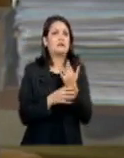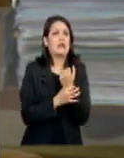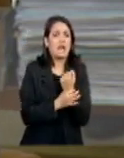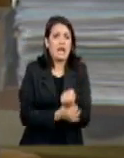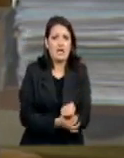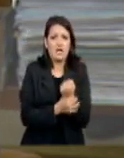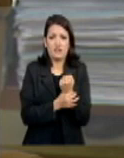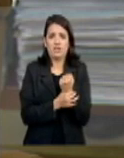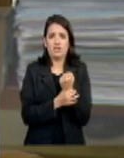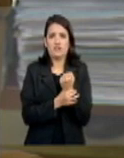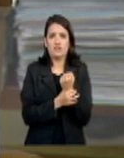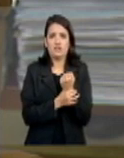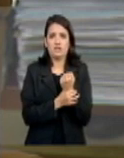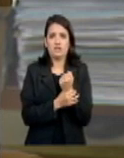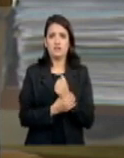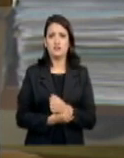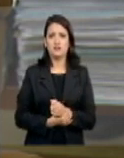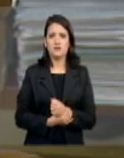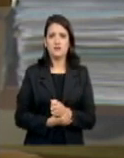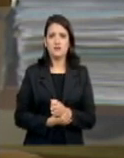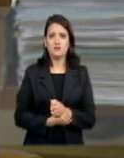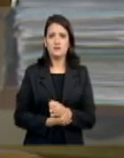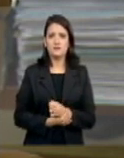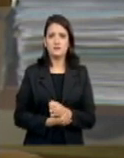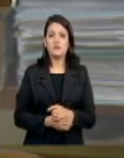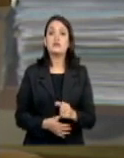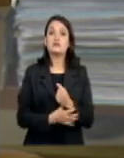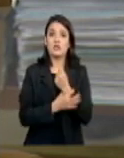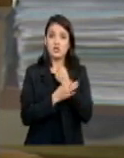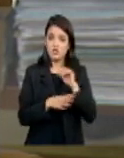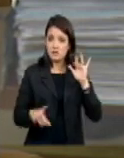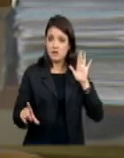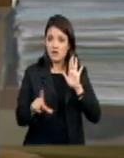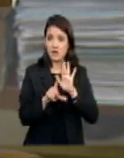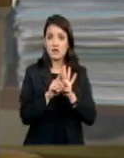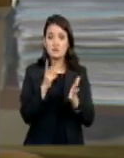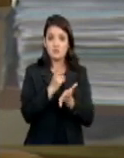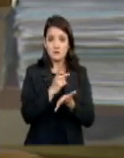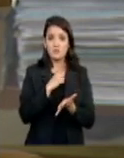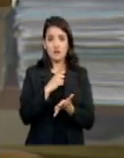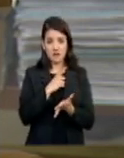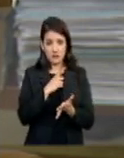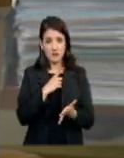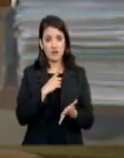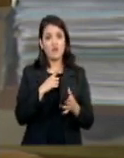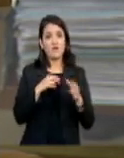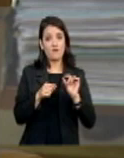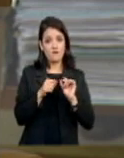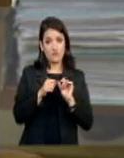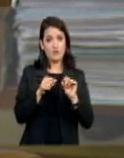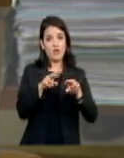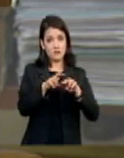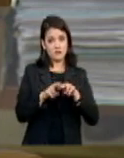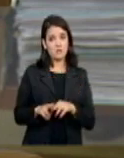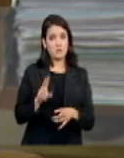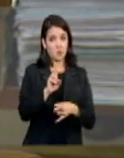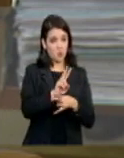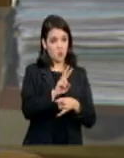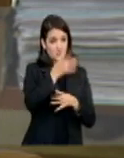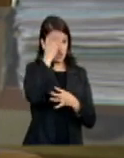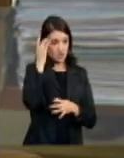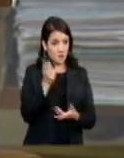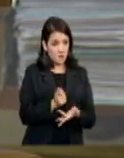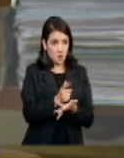às garantias meramente legais instituídas em favor do contribuinte nos